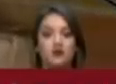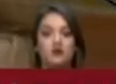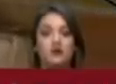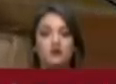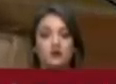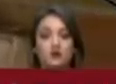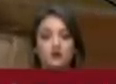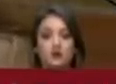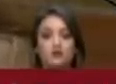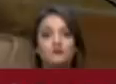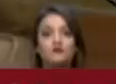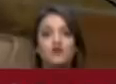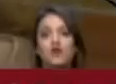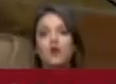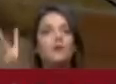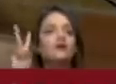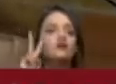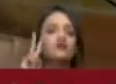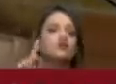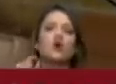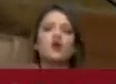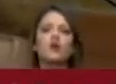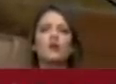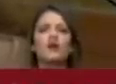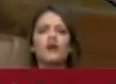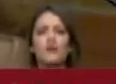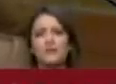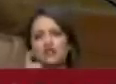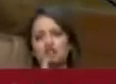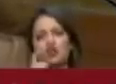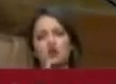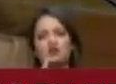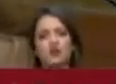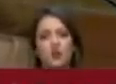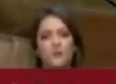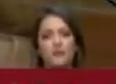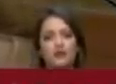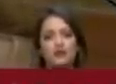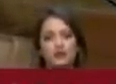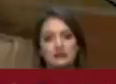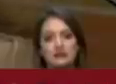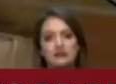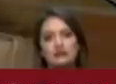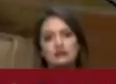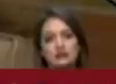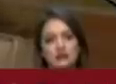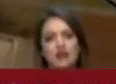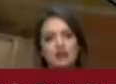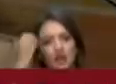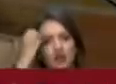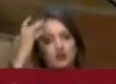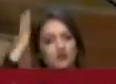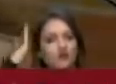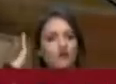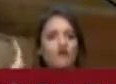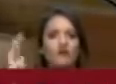que está o grande problema, né? A gente, quando imaginou que o André Mendonça fosse para lá, seria justamente